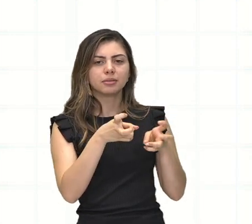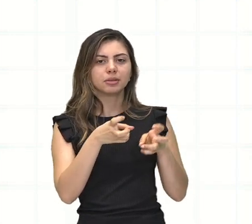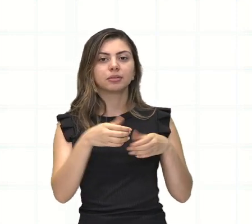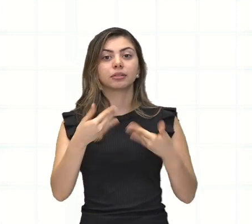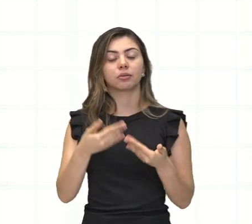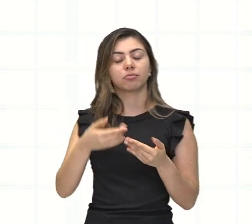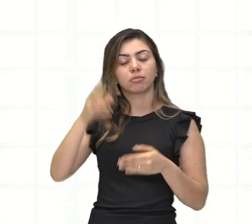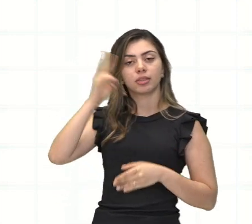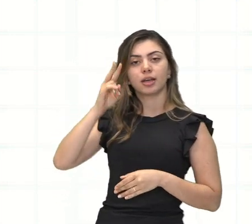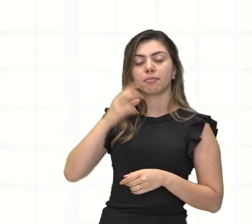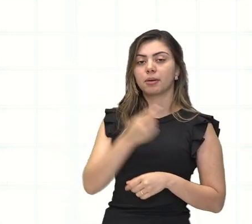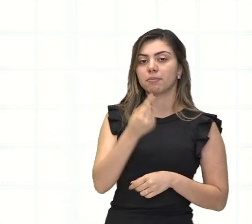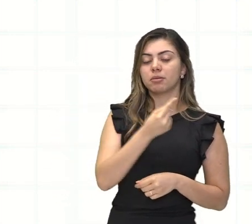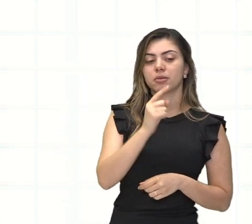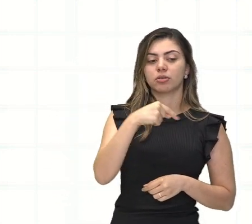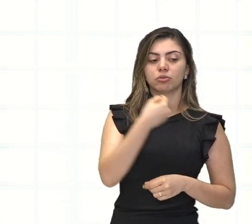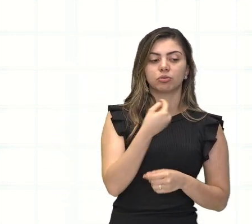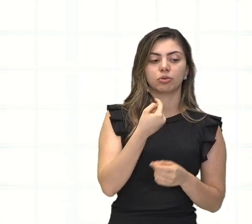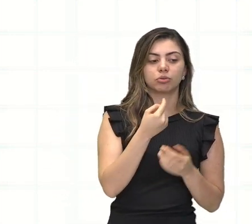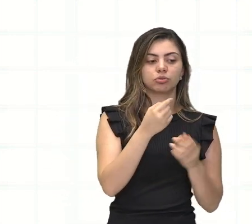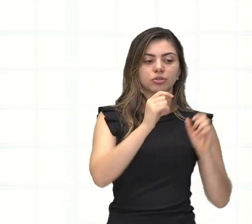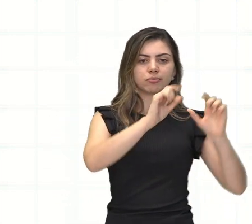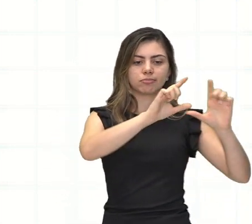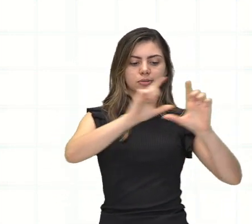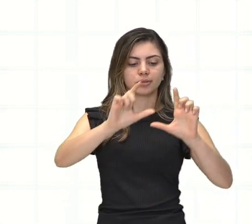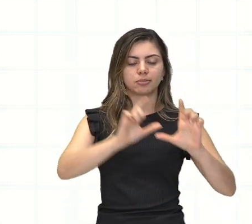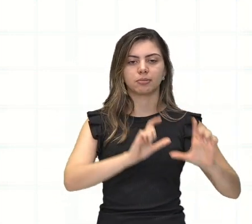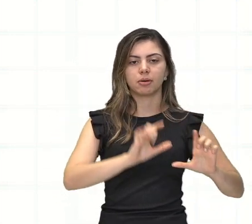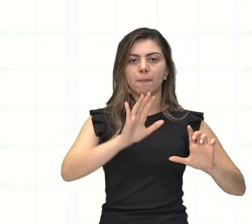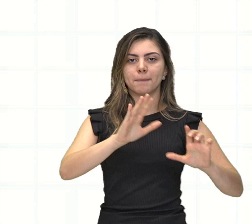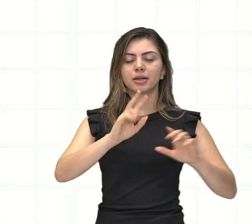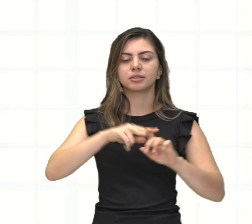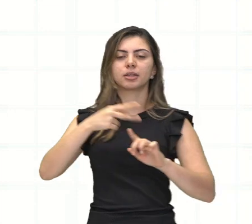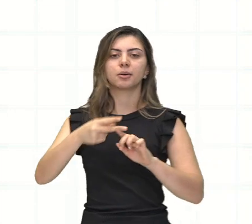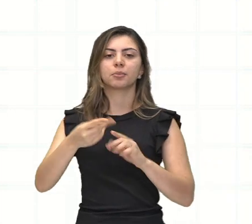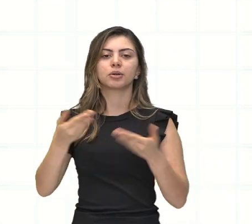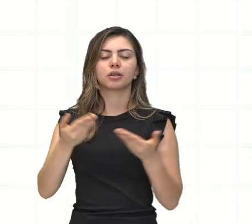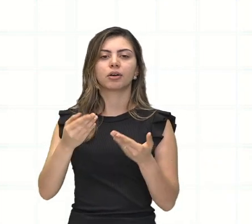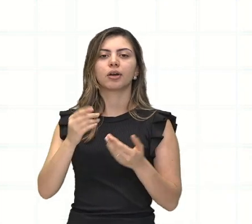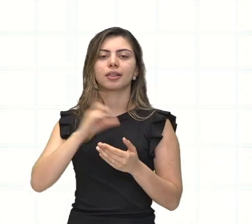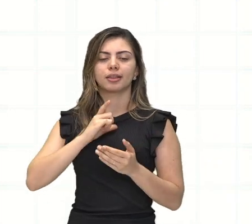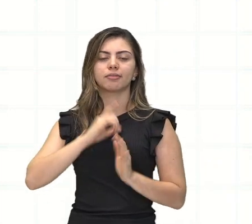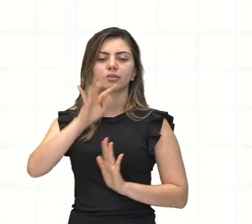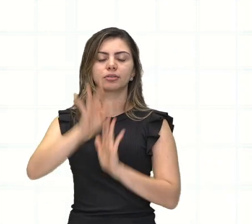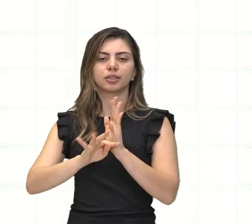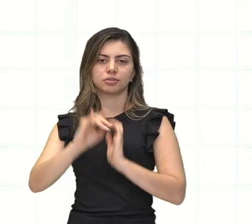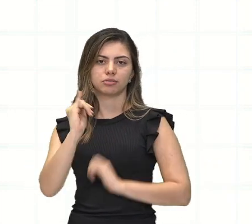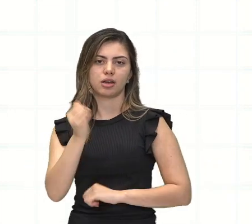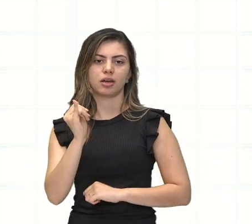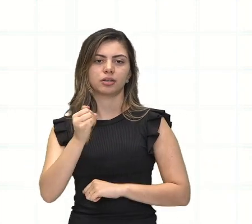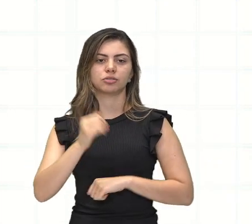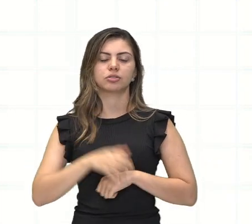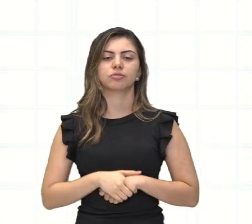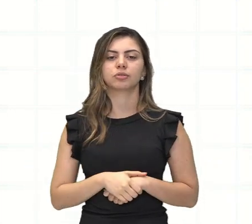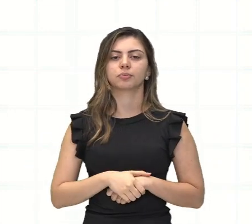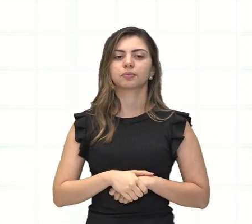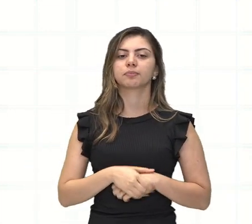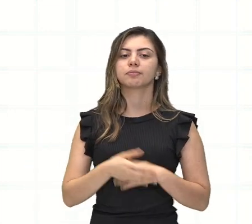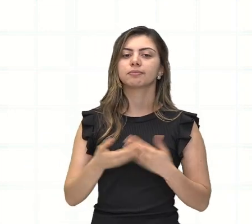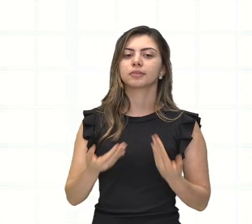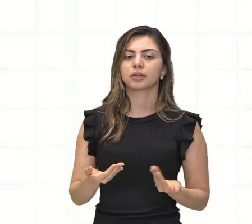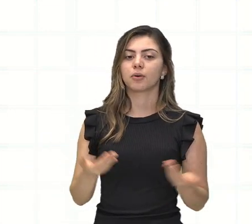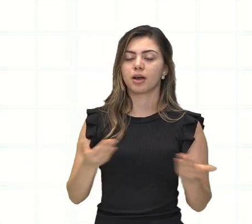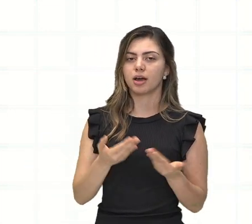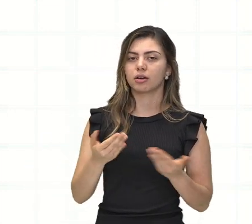tirinha, certo? E em seguida a gente viu essa outra narrativa. Aí vamos pegar como